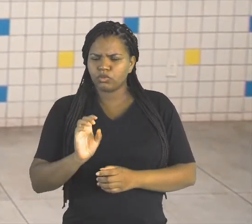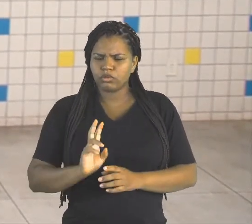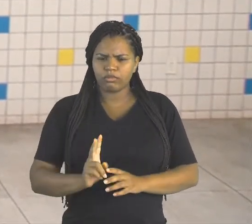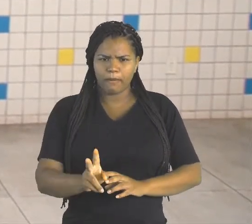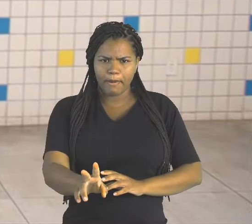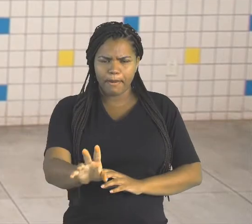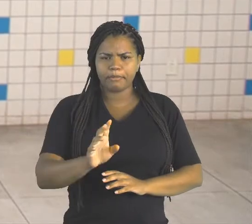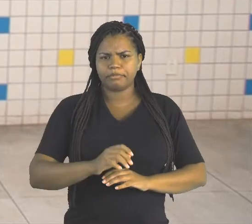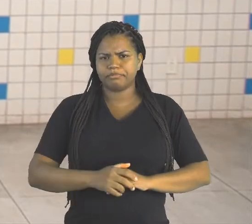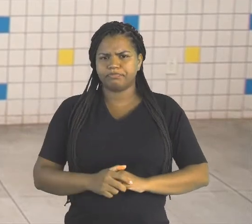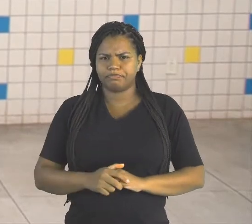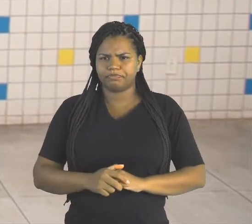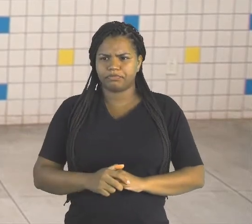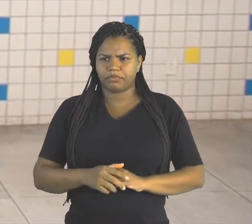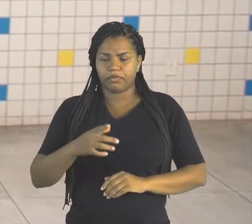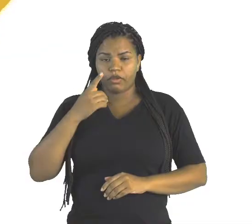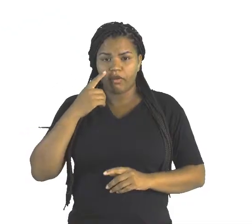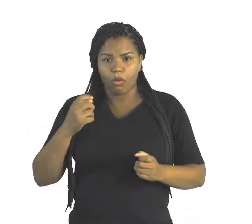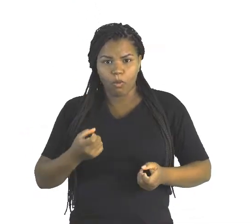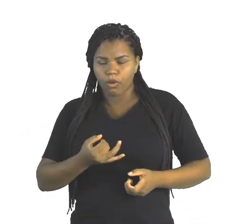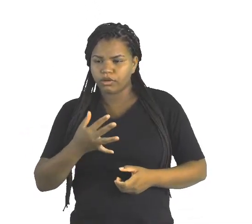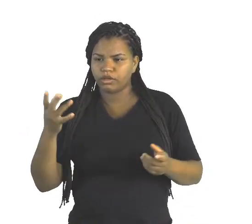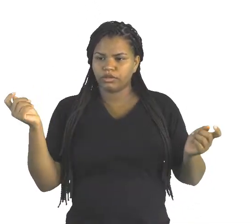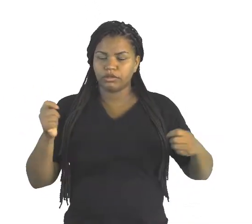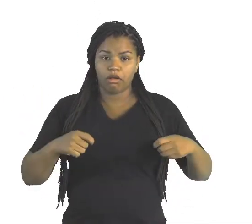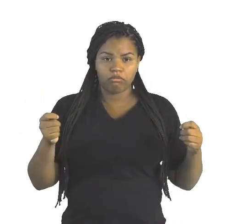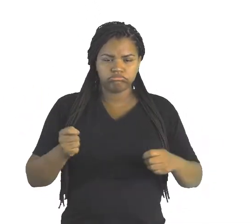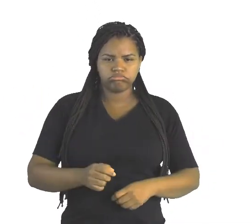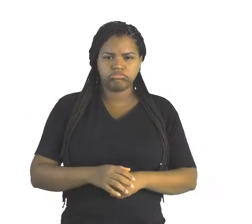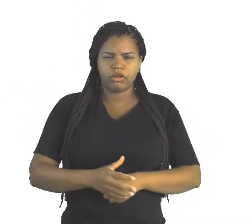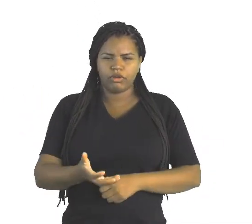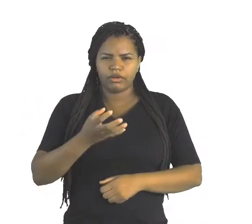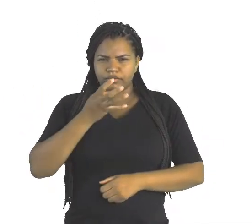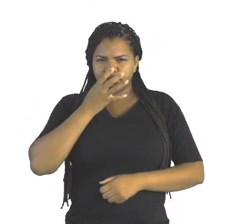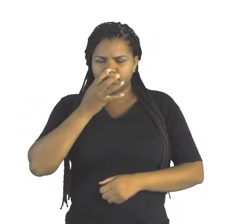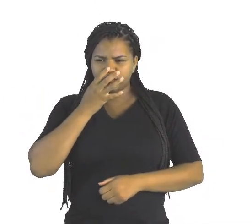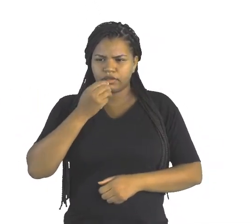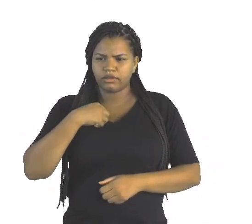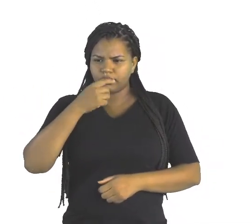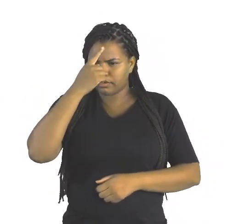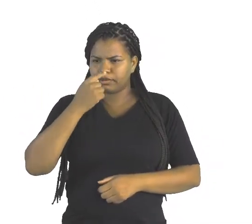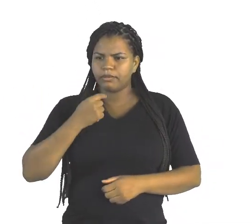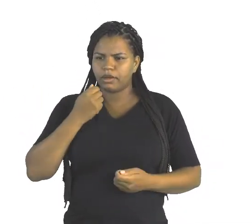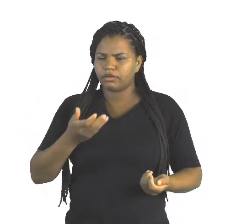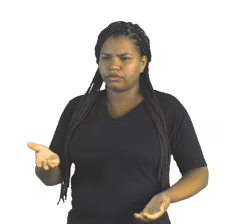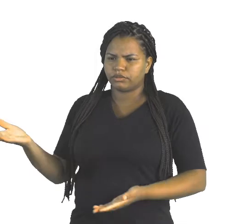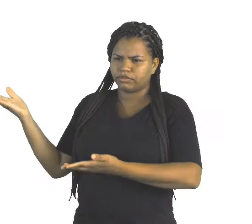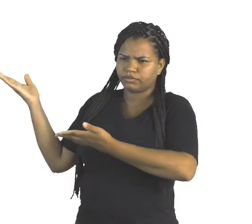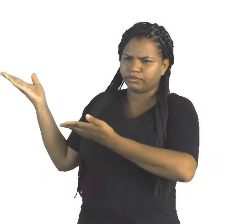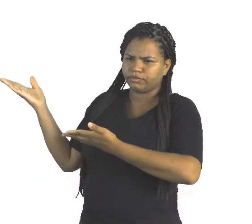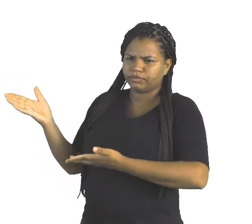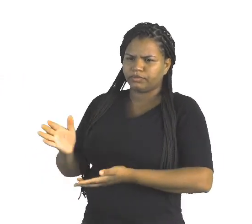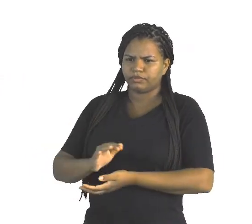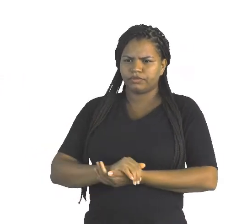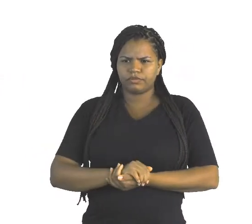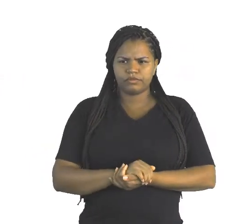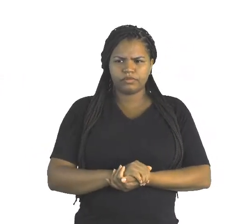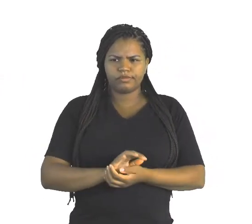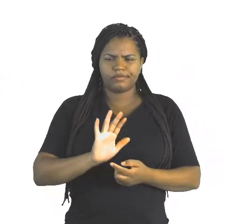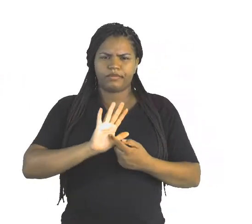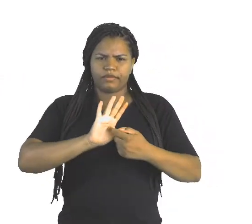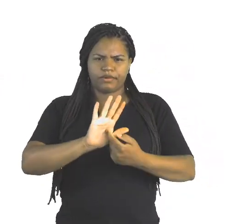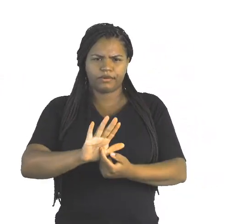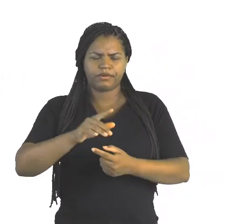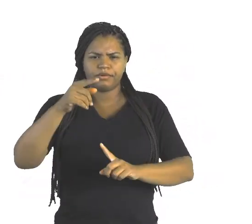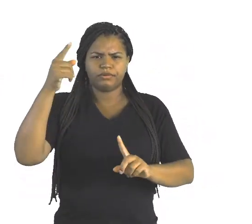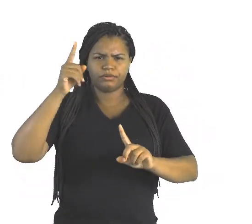Olha a quantidade de coisa que ela nos permite. Eu quero que vocês observem agora essa imagem que está aparecendo na tela de vocês. Está mostrando os